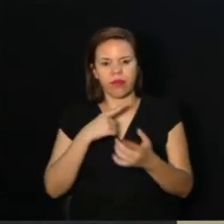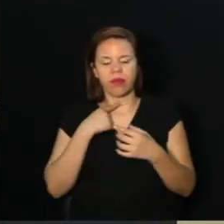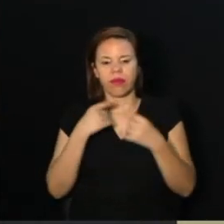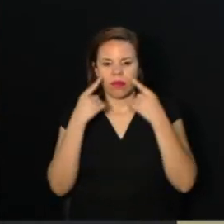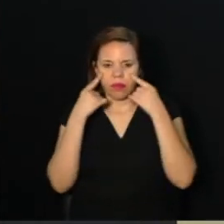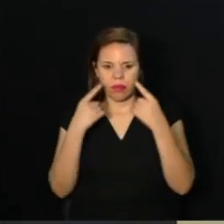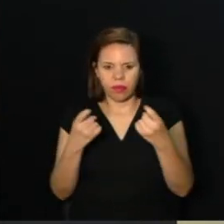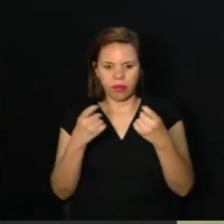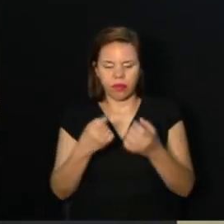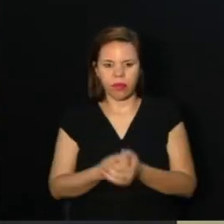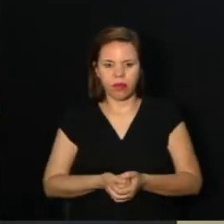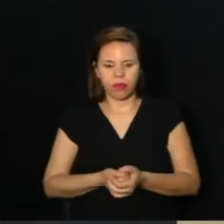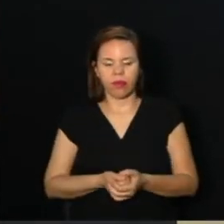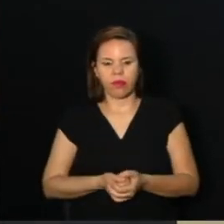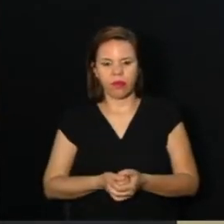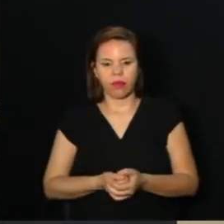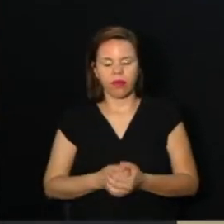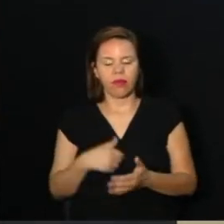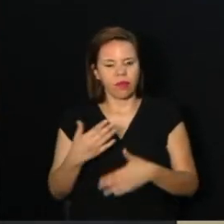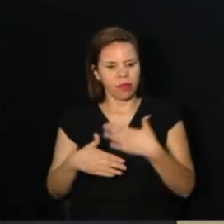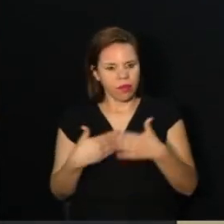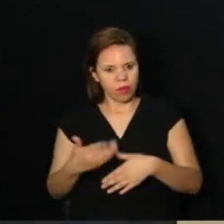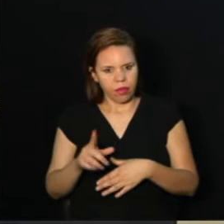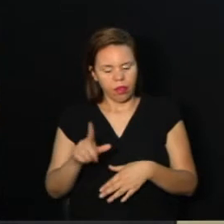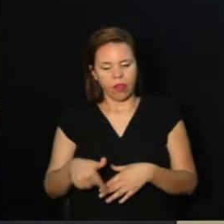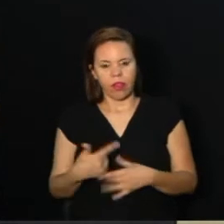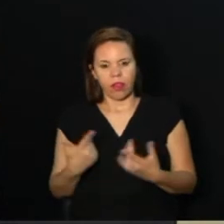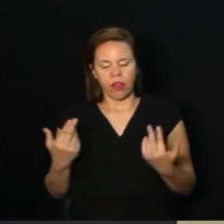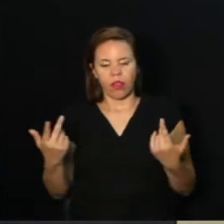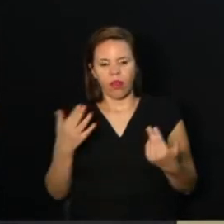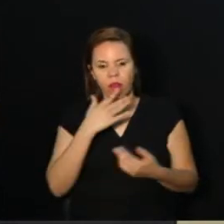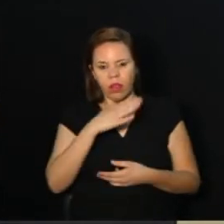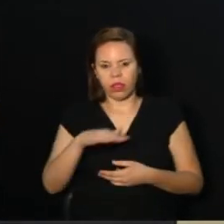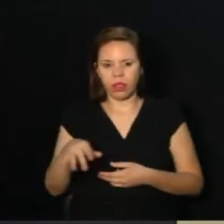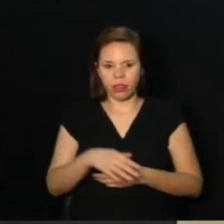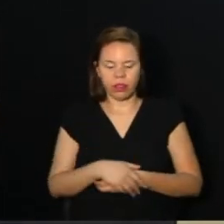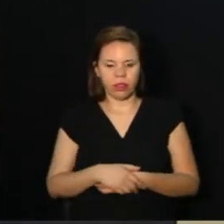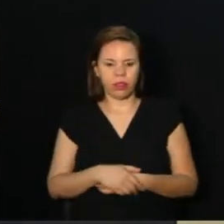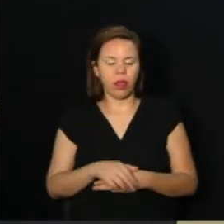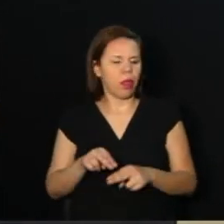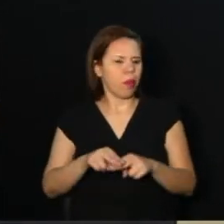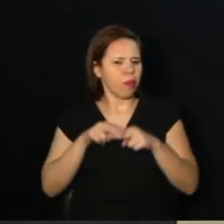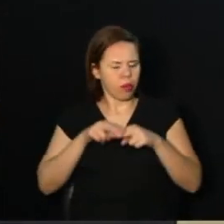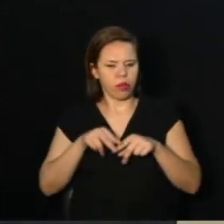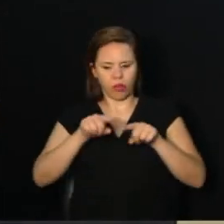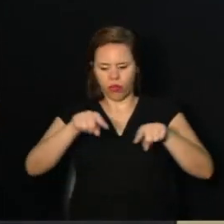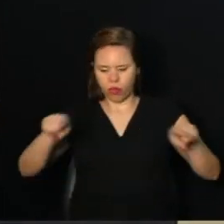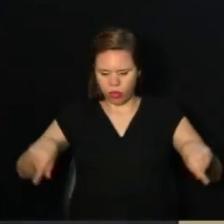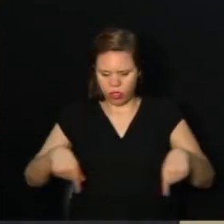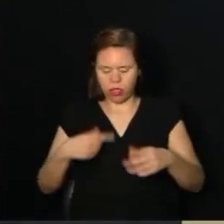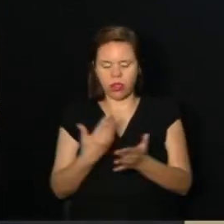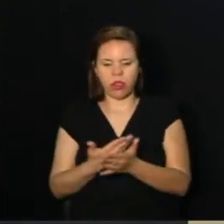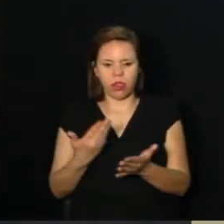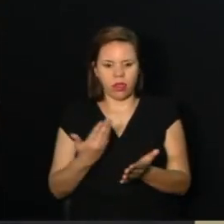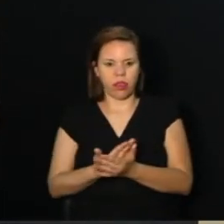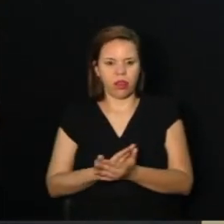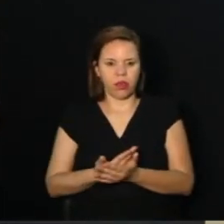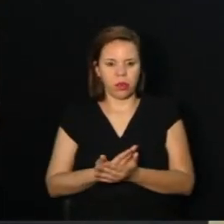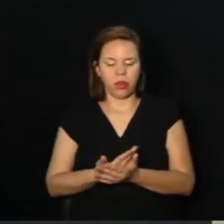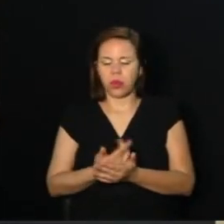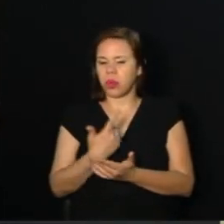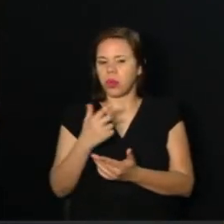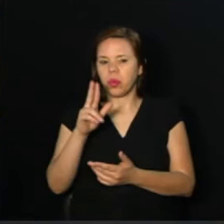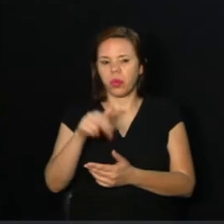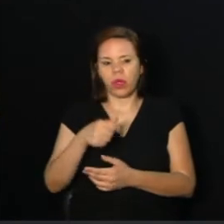esse interesse. E assim é com a criança. Por isso, numa sala de aula, nunca